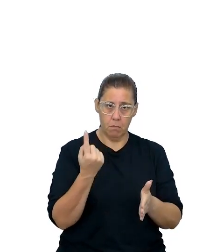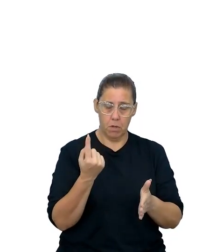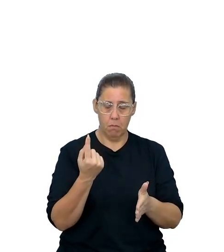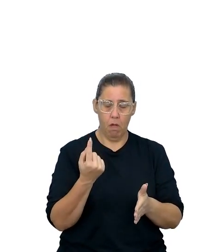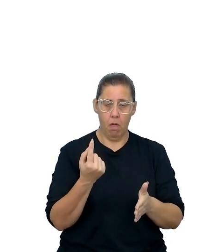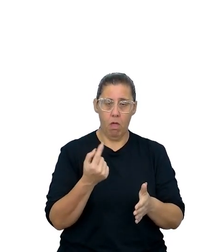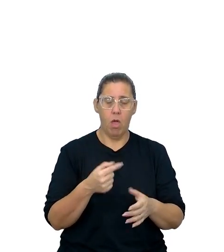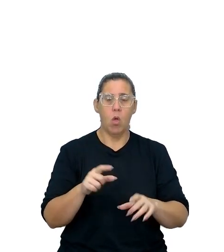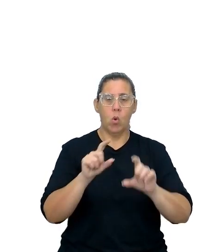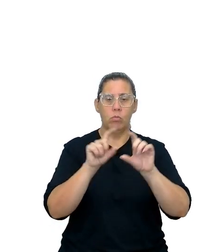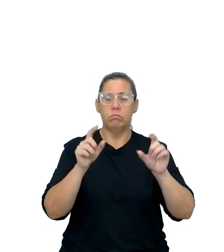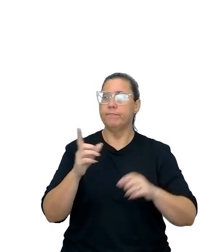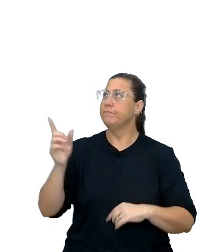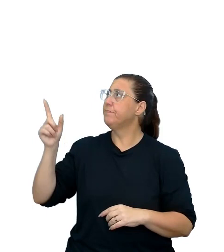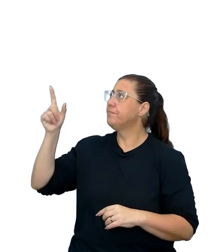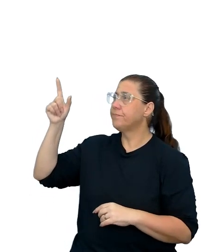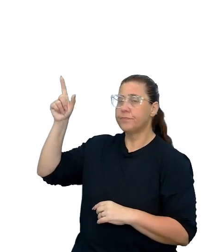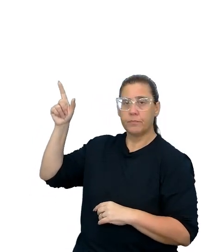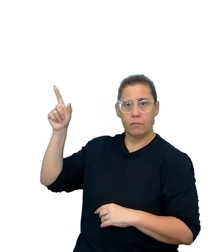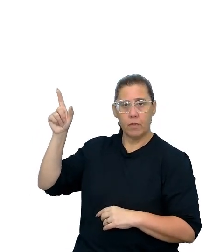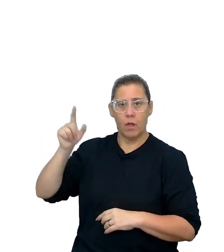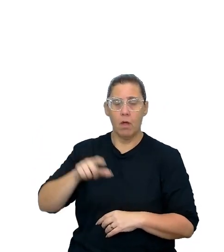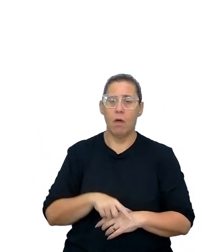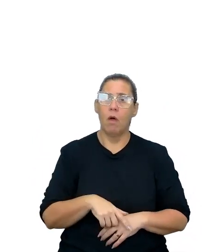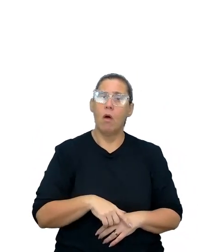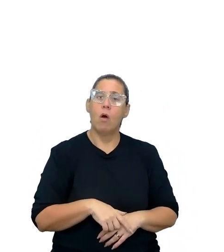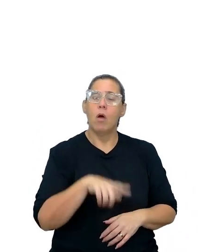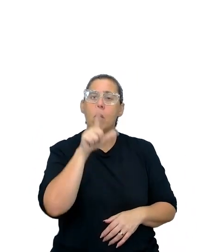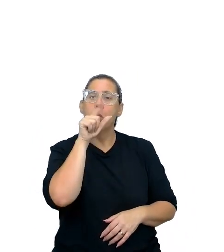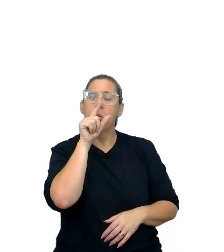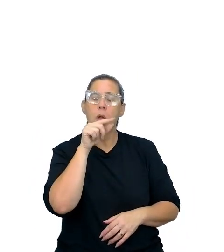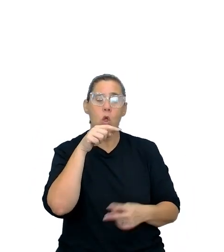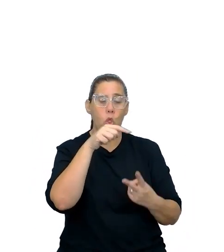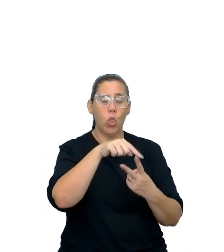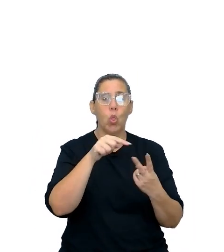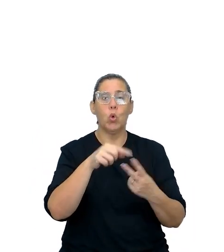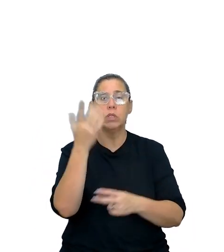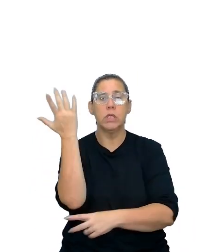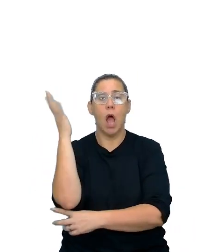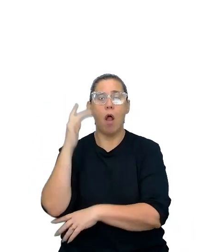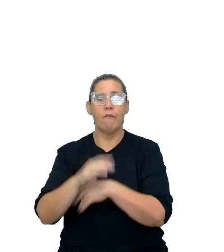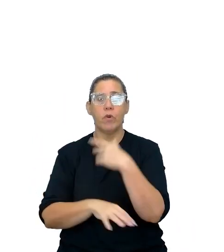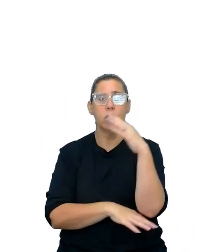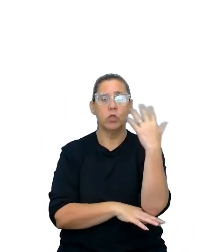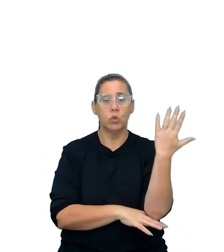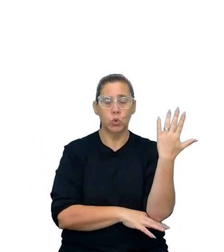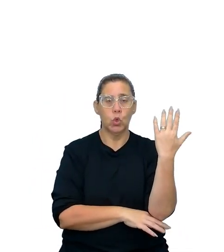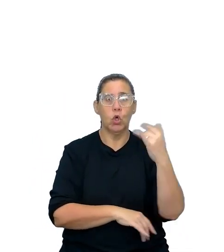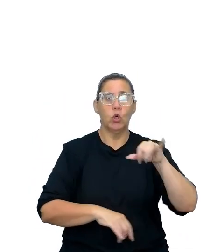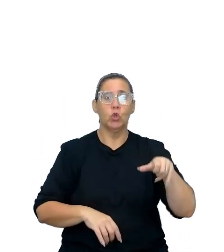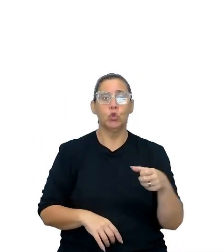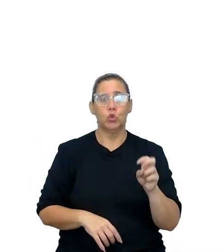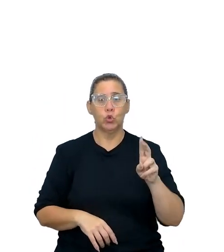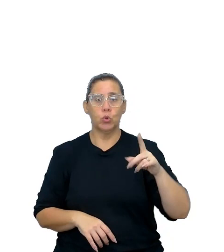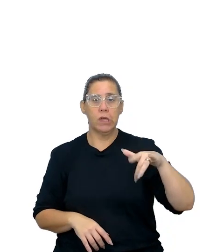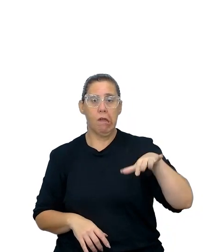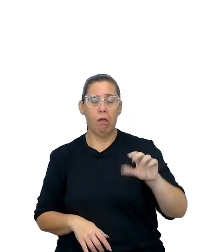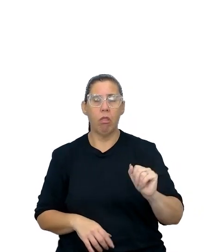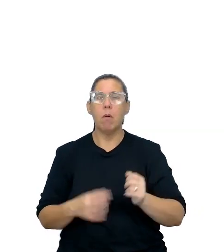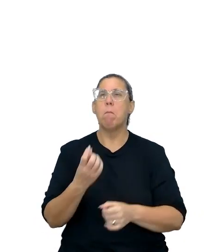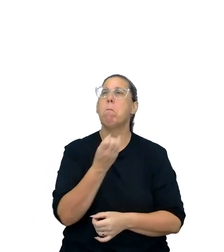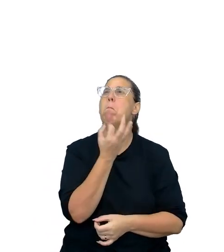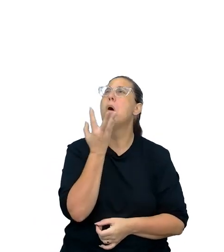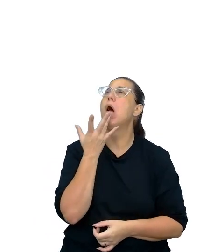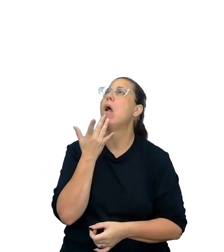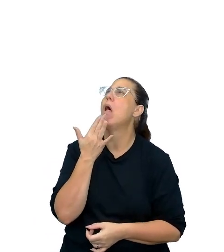primeiro item, né, as andorinhas pousaram em 2 árvores. Juliana contou e disse que havia 20